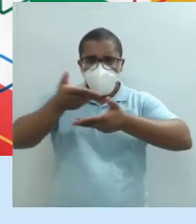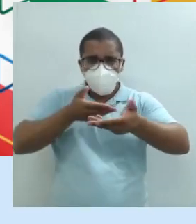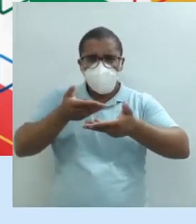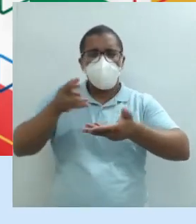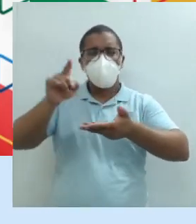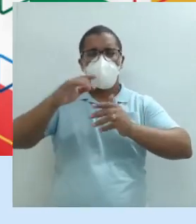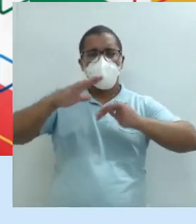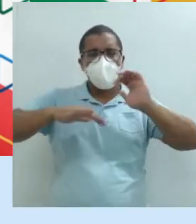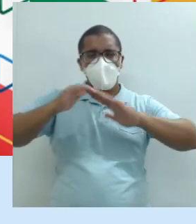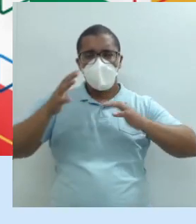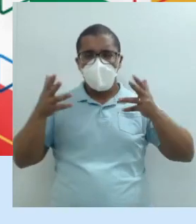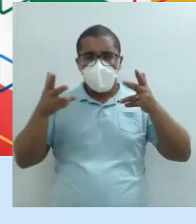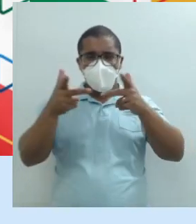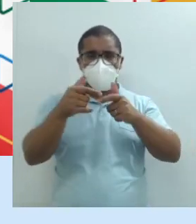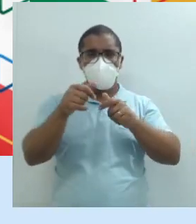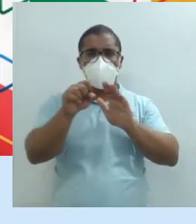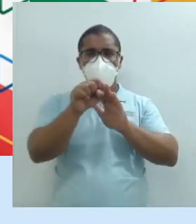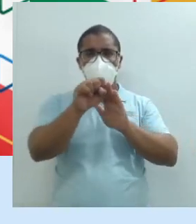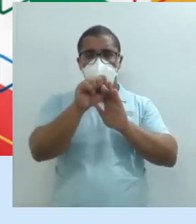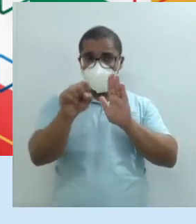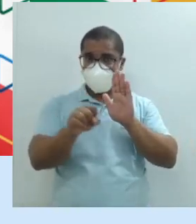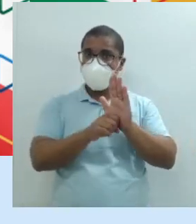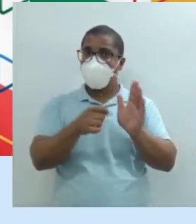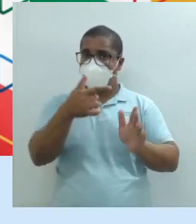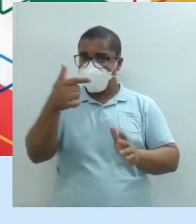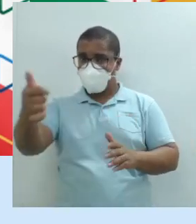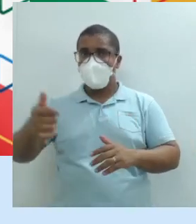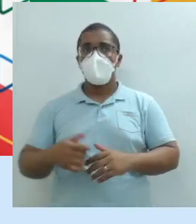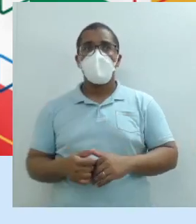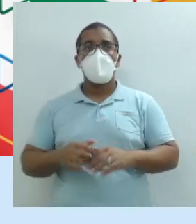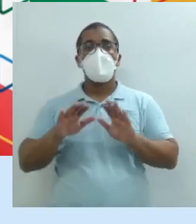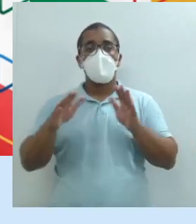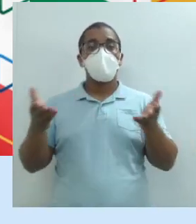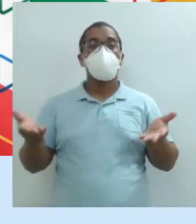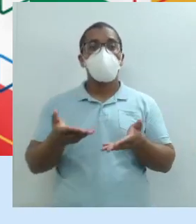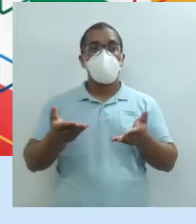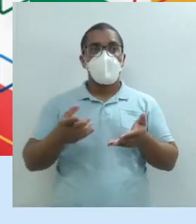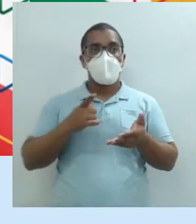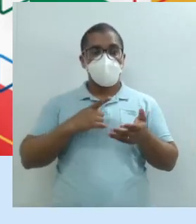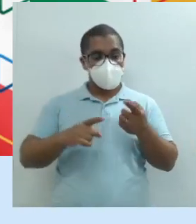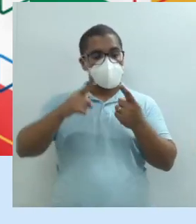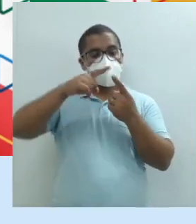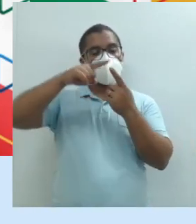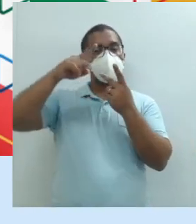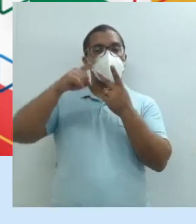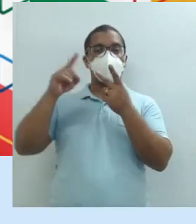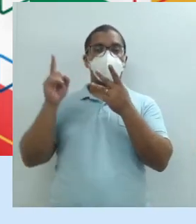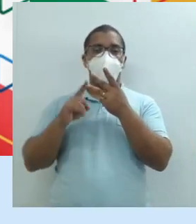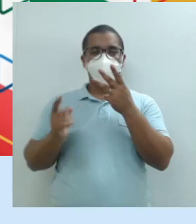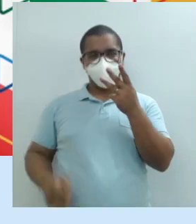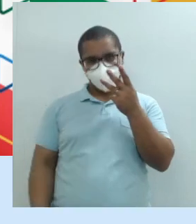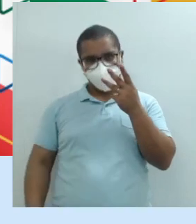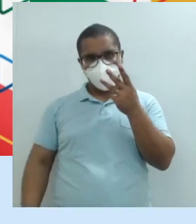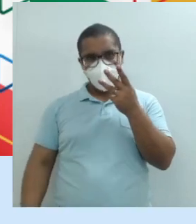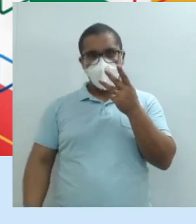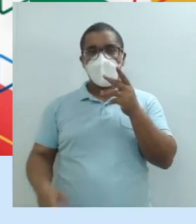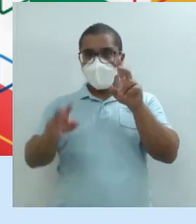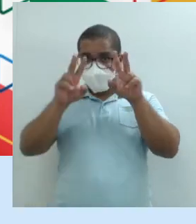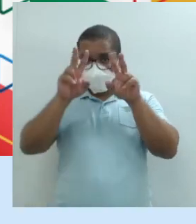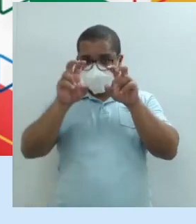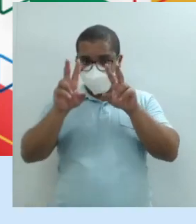Habilidades para o século XXI e habilidades para o século XXI. E aí a gente tem as 3 dimensões, né, que